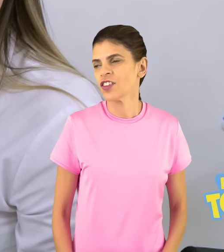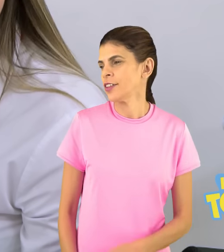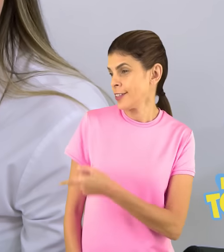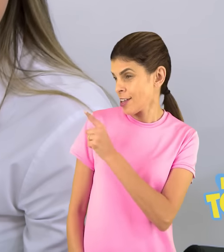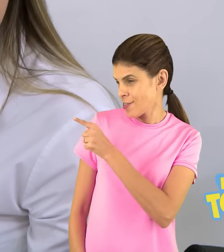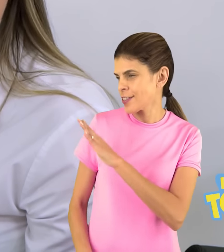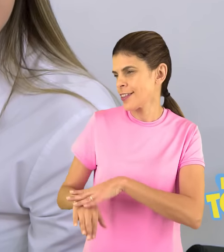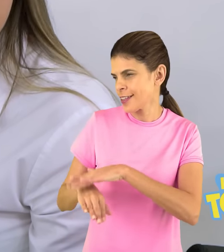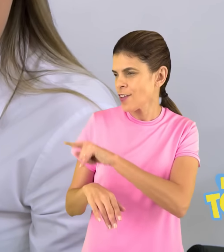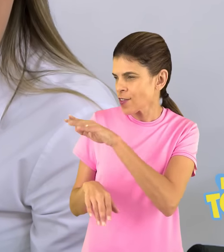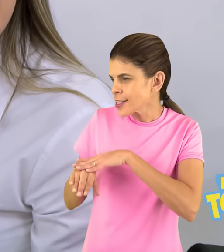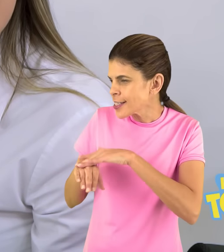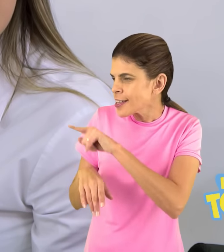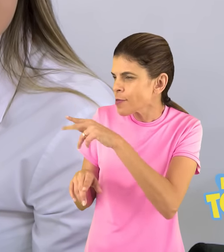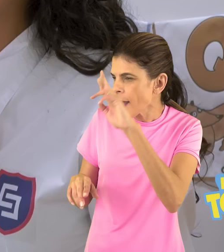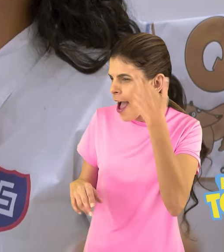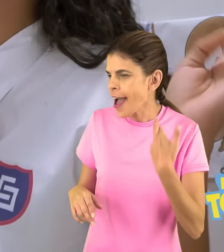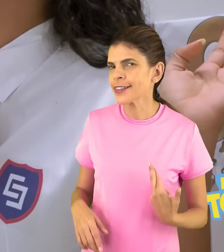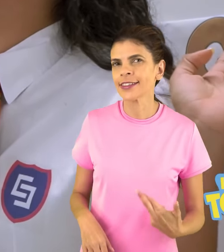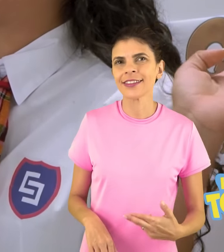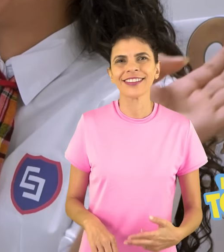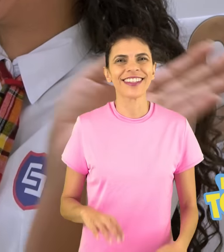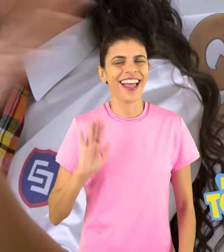Foi você que falou isso, né, Raíssa?